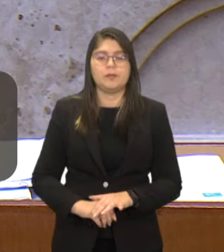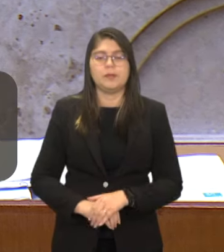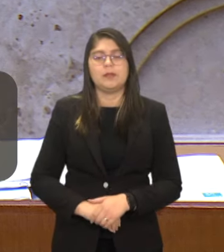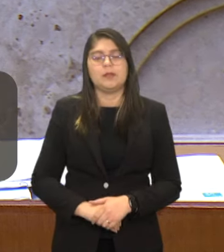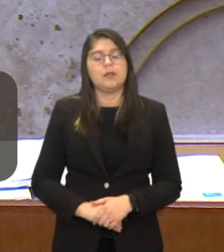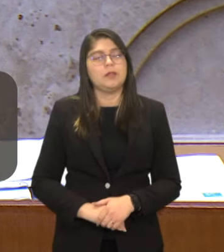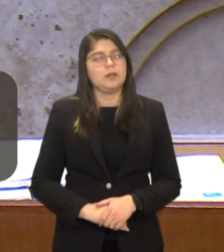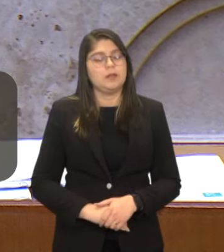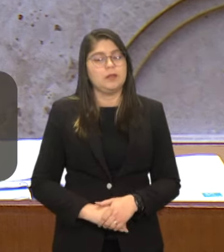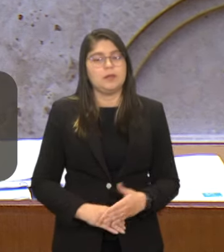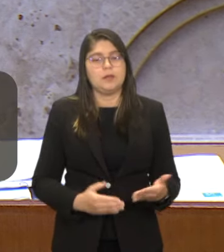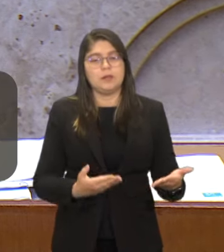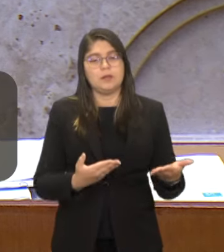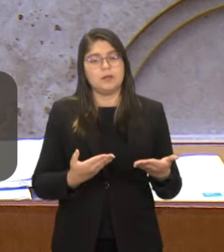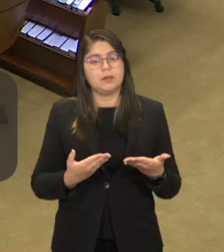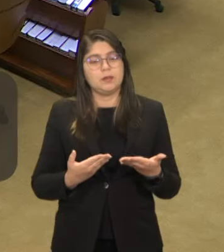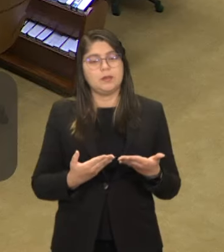Alexandre. Não, presidente,